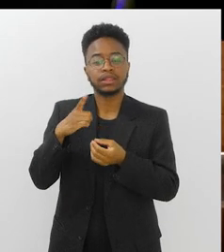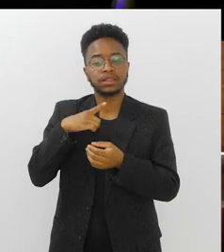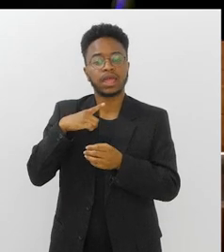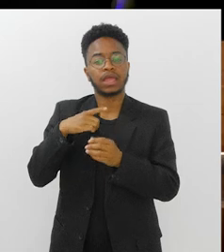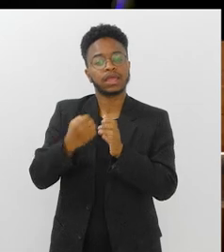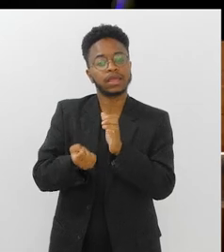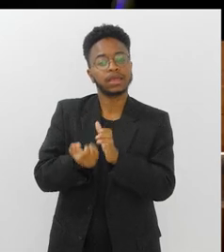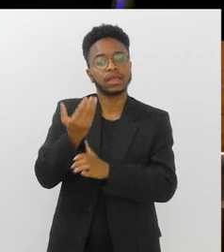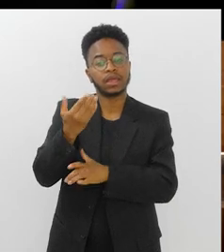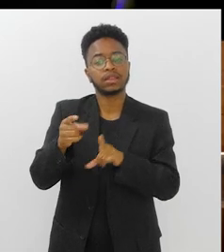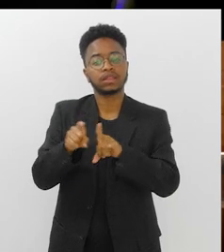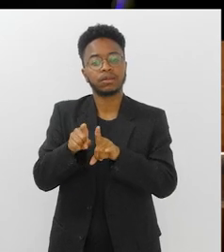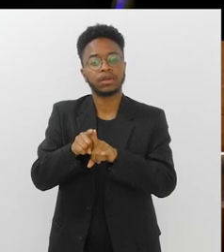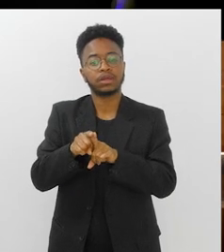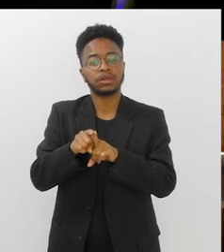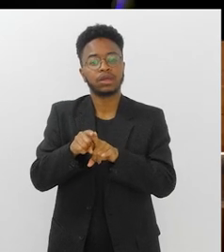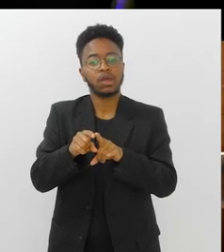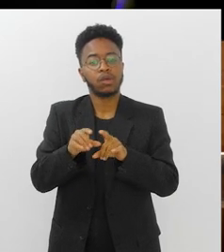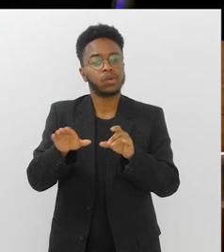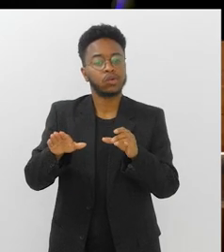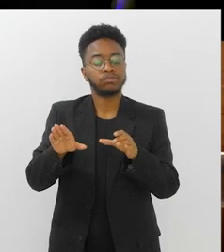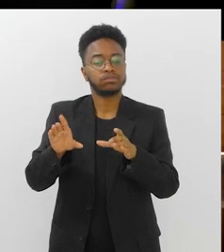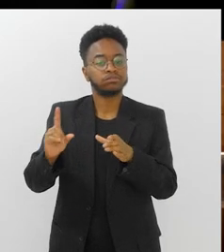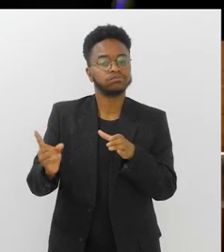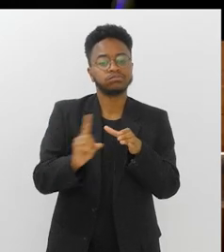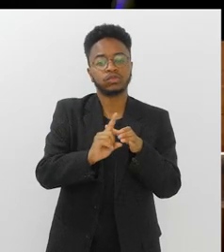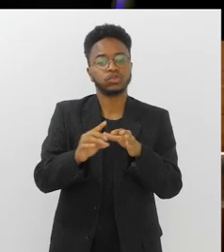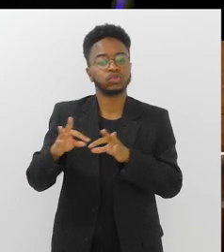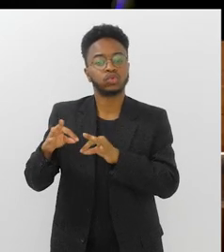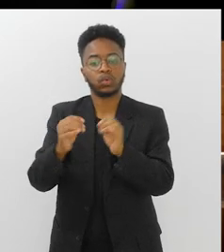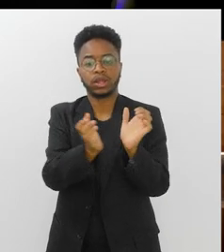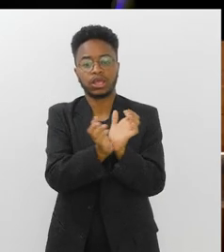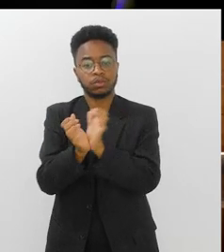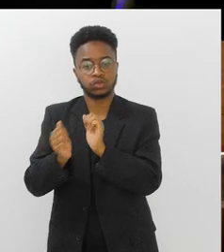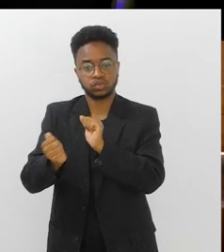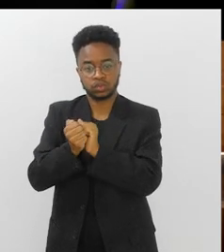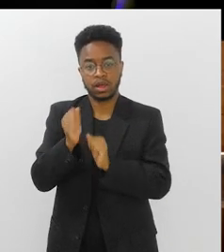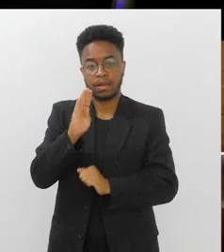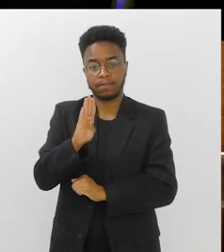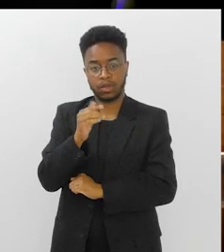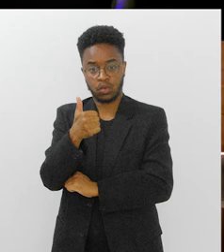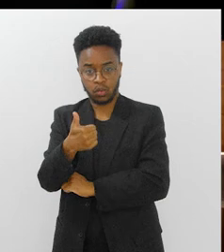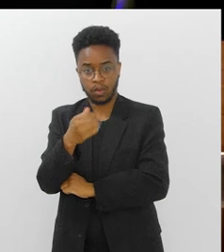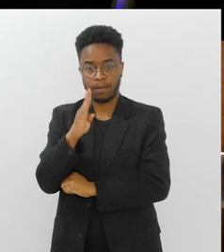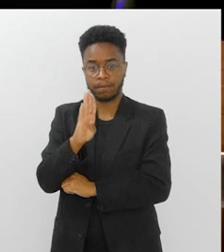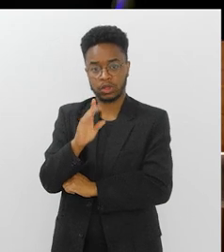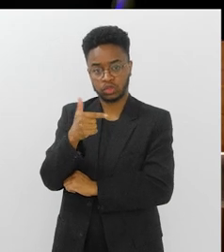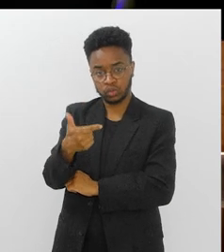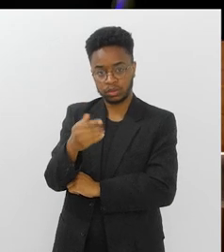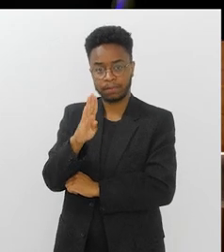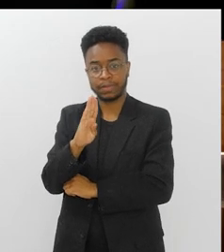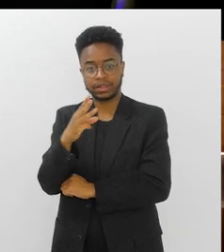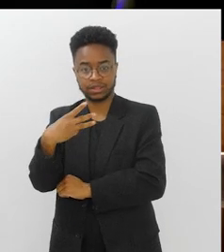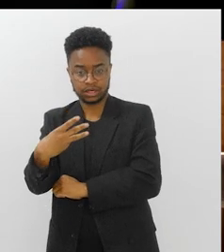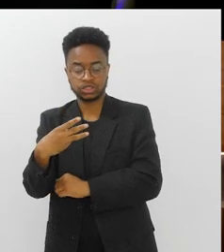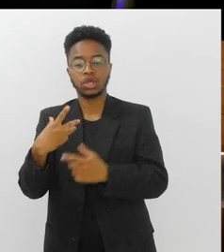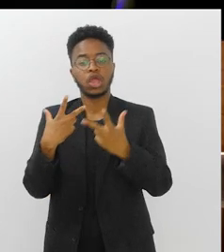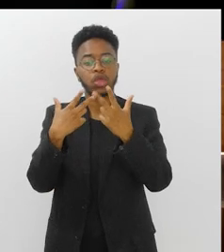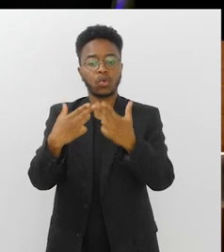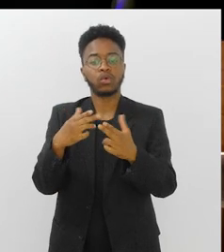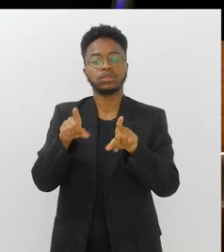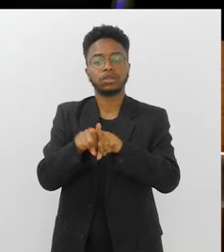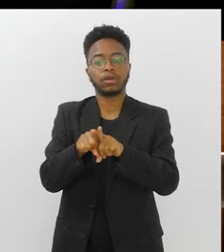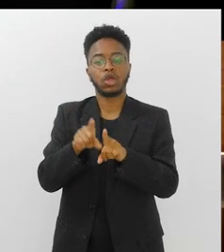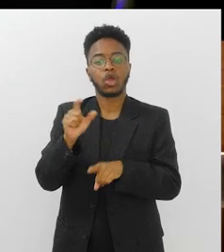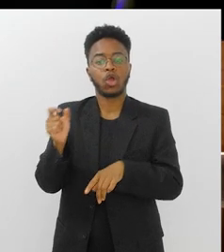desenvolvido incluindo todas as categorias B1 B2 e B3 juntas assim como como é o go ball né o go ball Não Existe